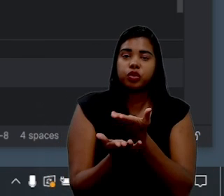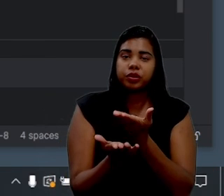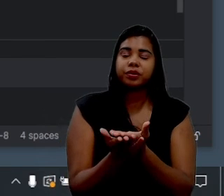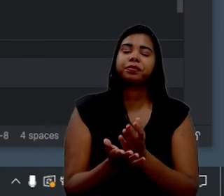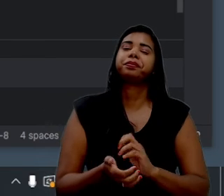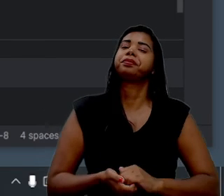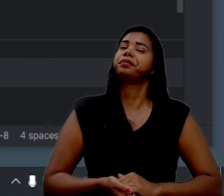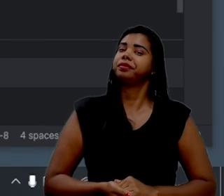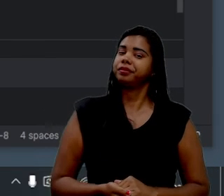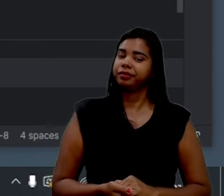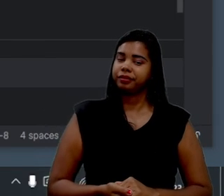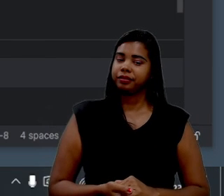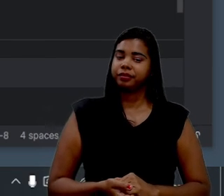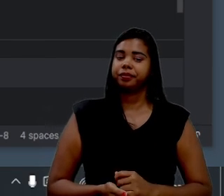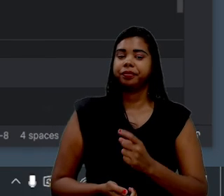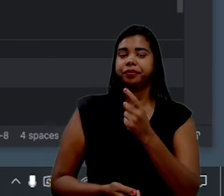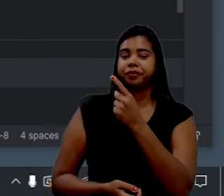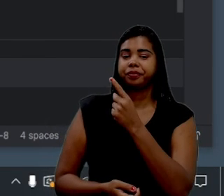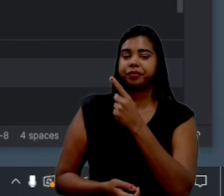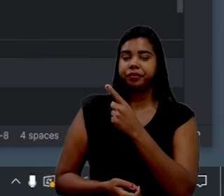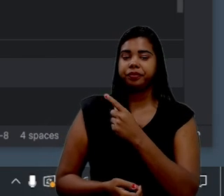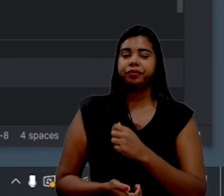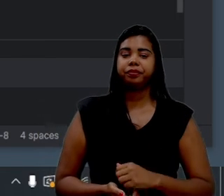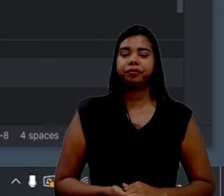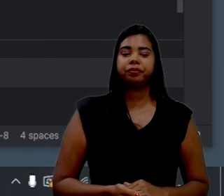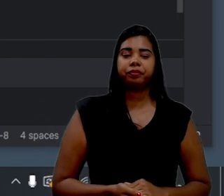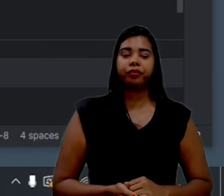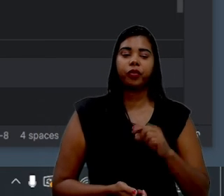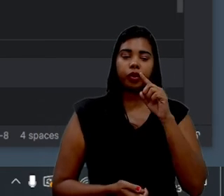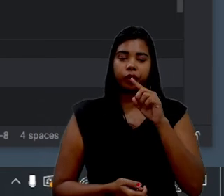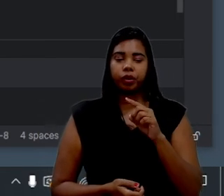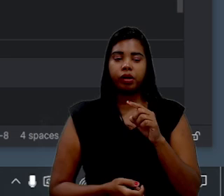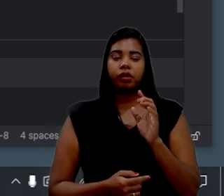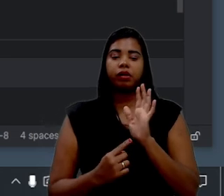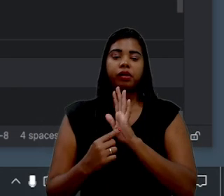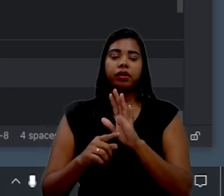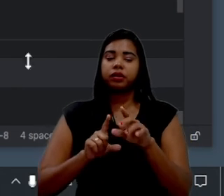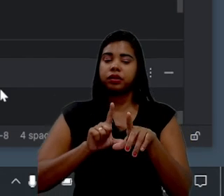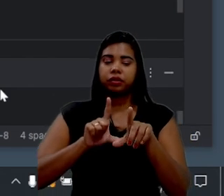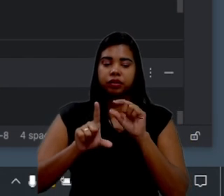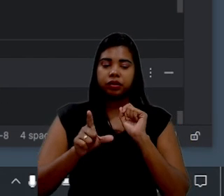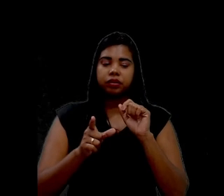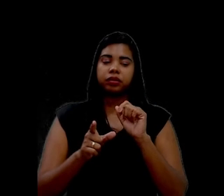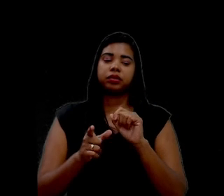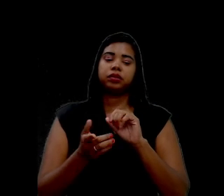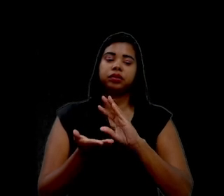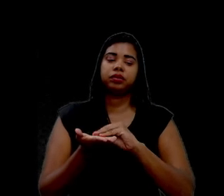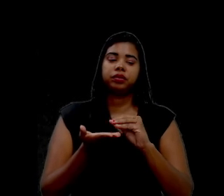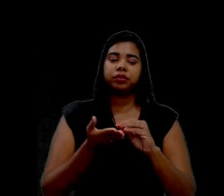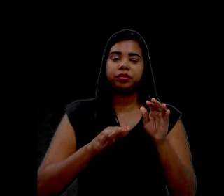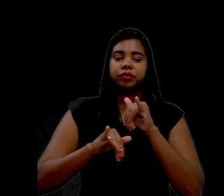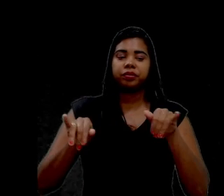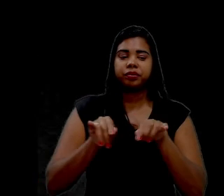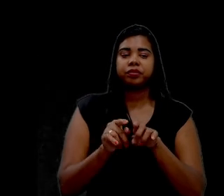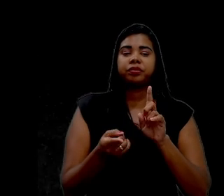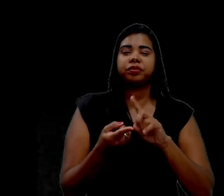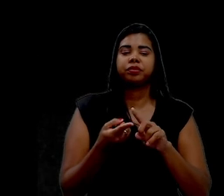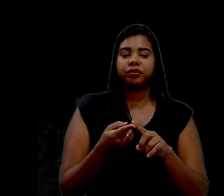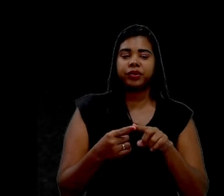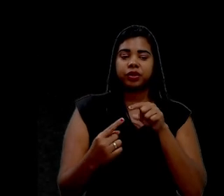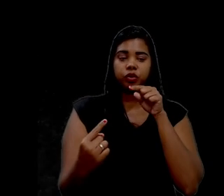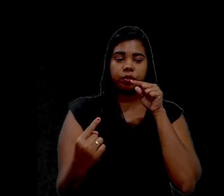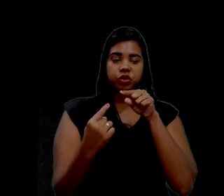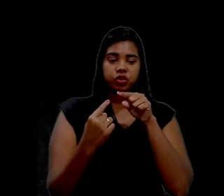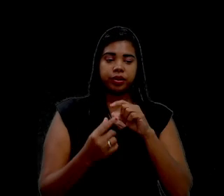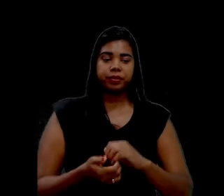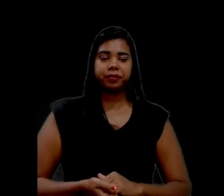aqui entre chaves tem formulário, dois pontos, form, isso aqui é o dicionário de dados, né? Que é justamente dos objetos.